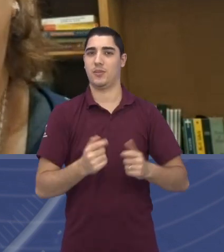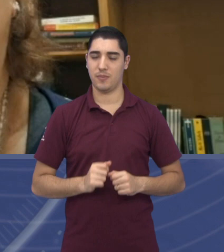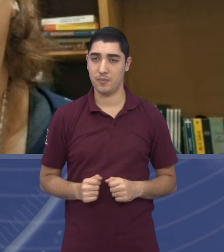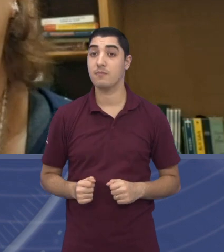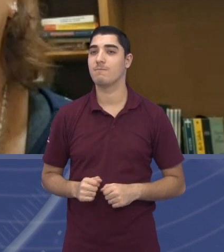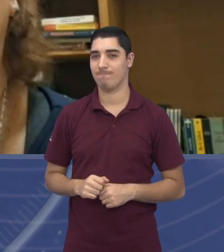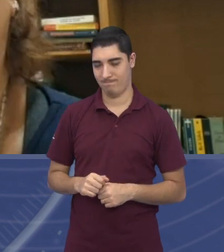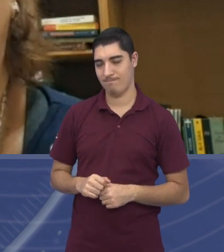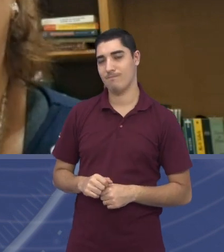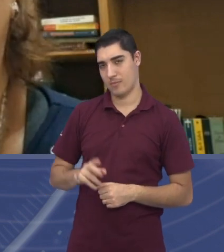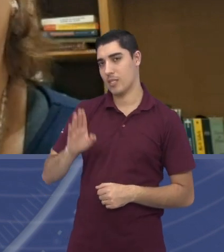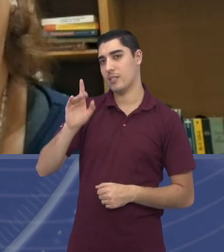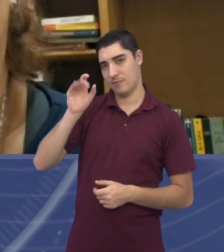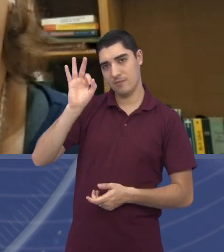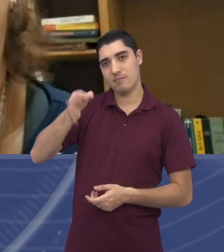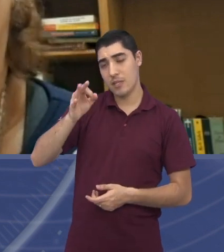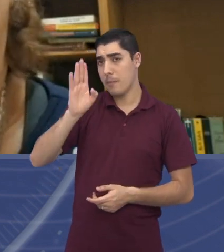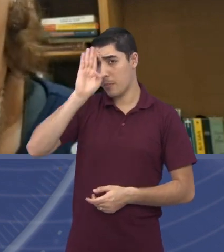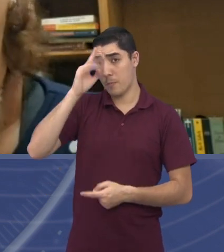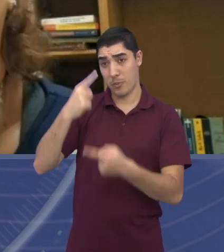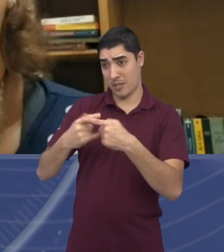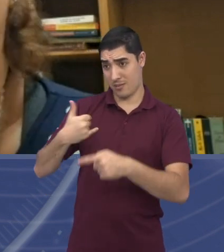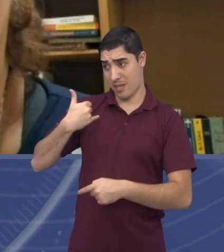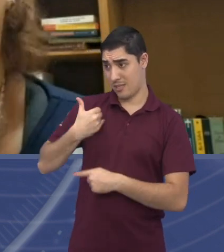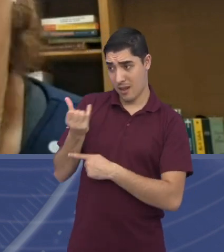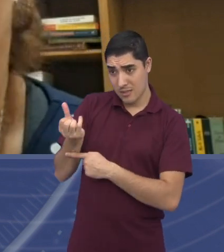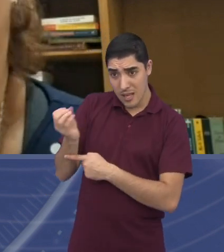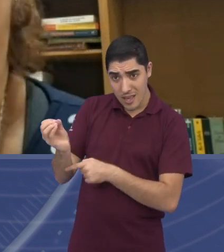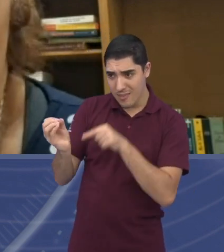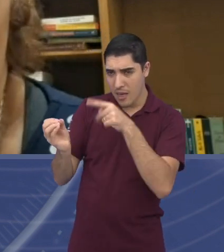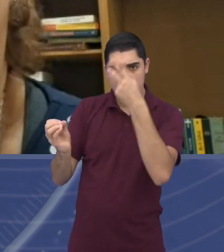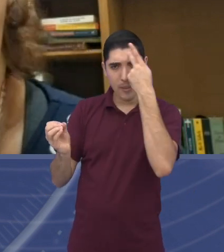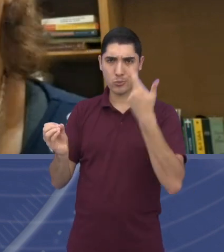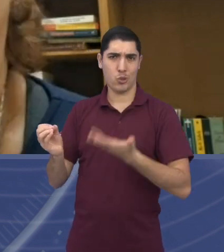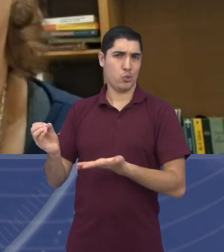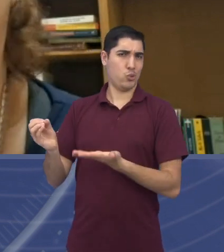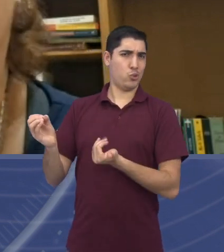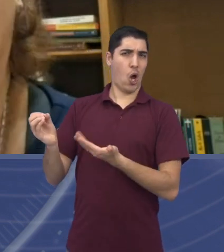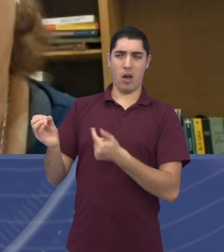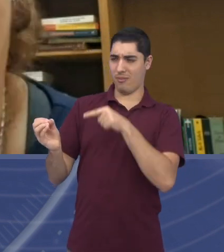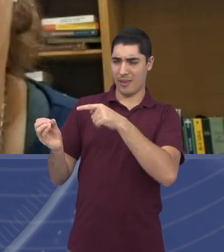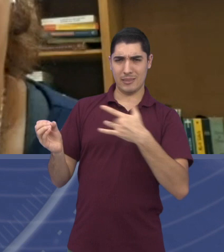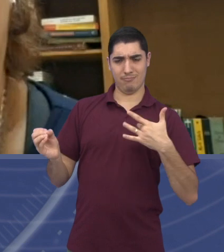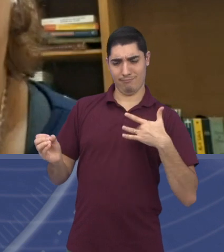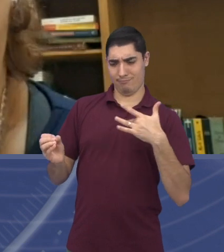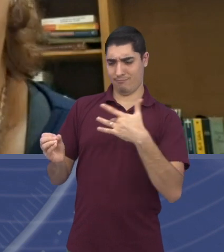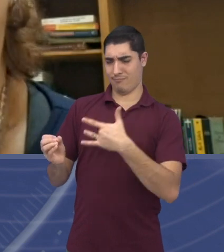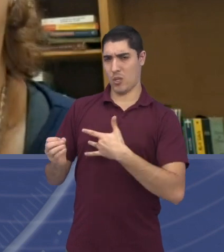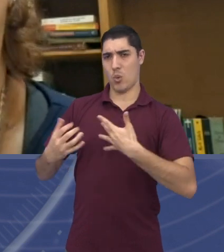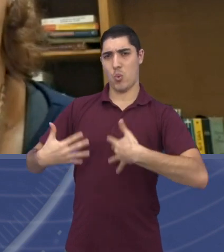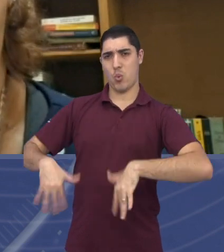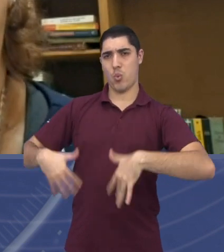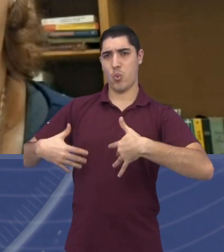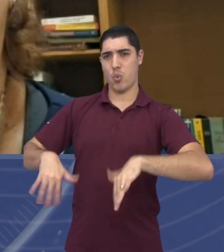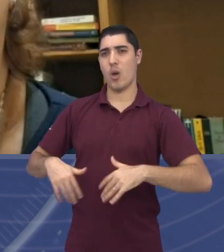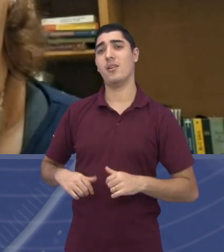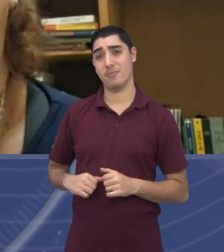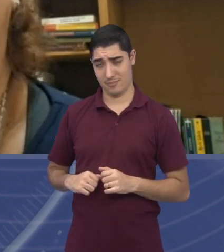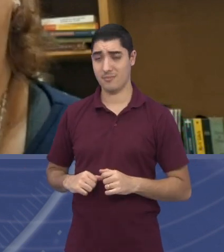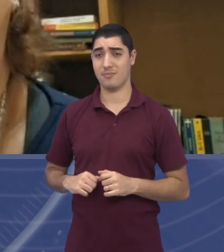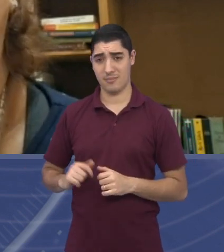Principalmente porque 60 anos hoje, para nós, é alguém muito jovem, muito saudável. Né? Nós temos